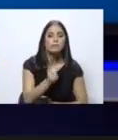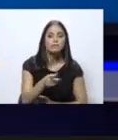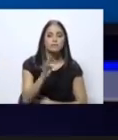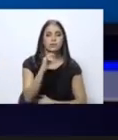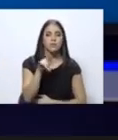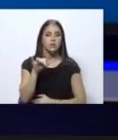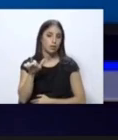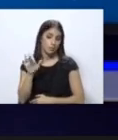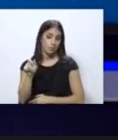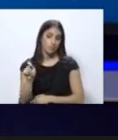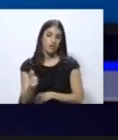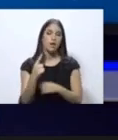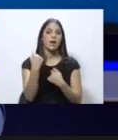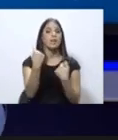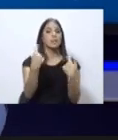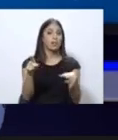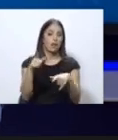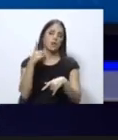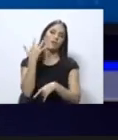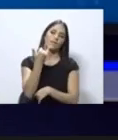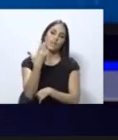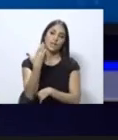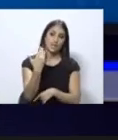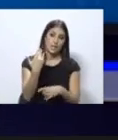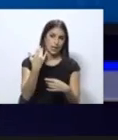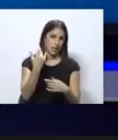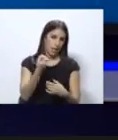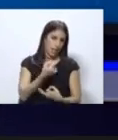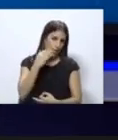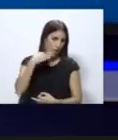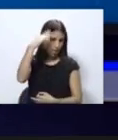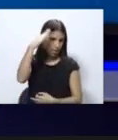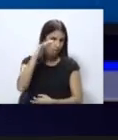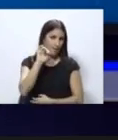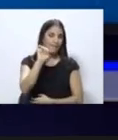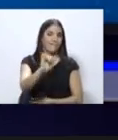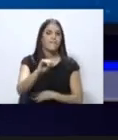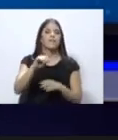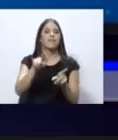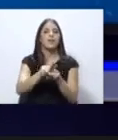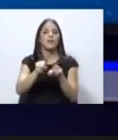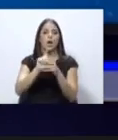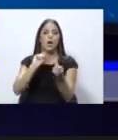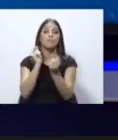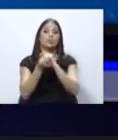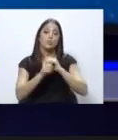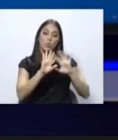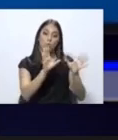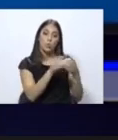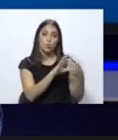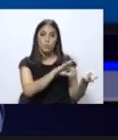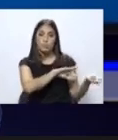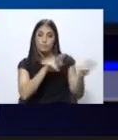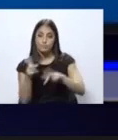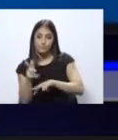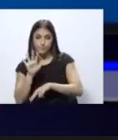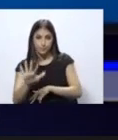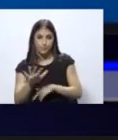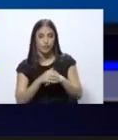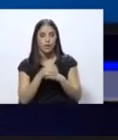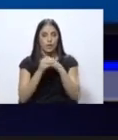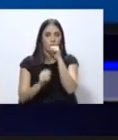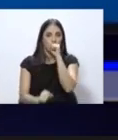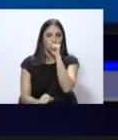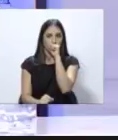ofensivo brasileiro de 27 anos. Francisco, chega do West Ham ao abrigo de um acordo válido por uma temporada. Sim,